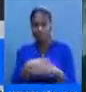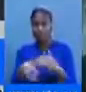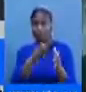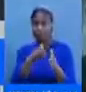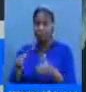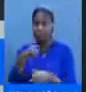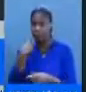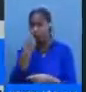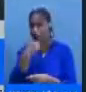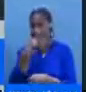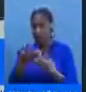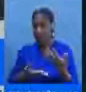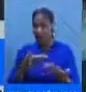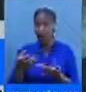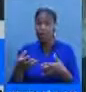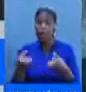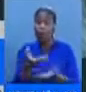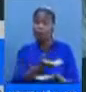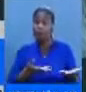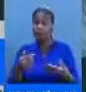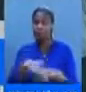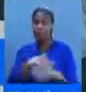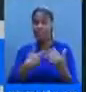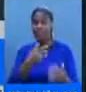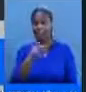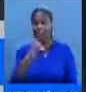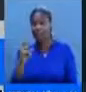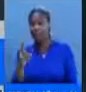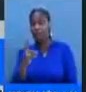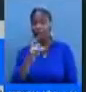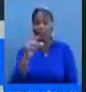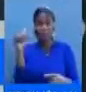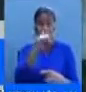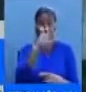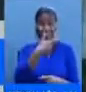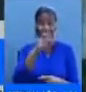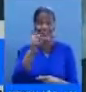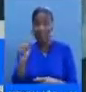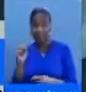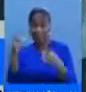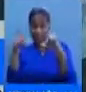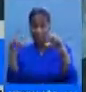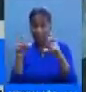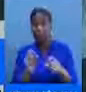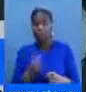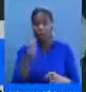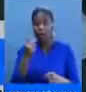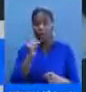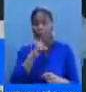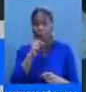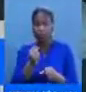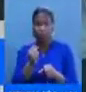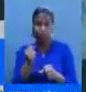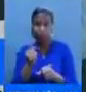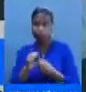processo verbal, é a possibilidade de cooperação entre a TACV e TAG, na perspectiva de